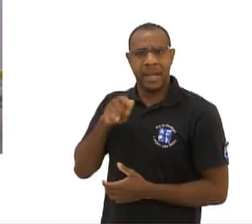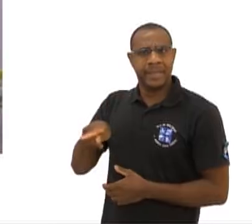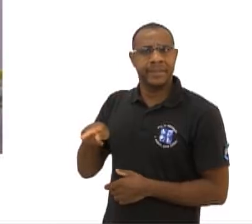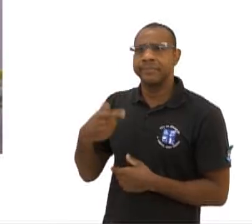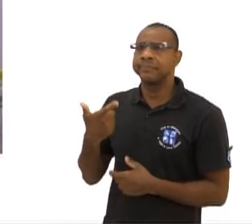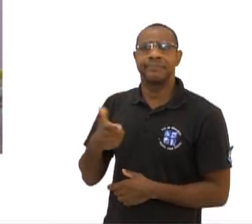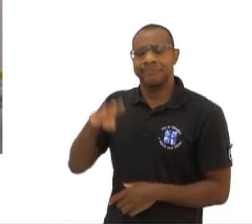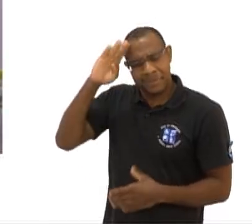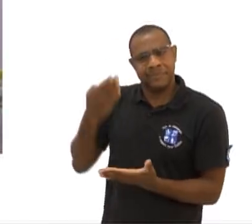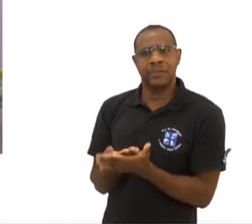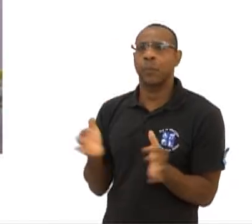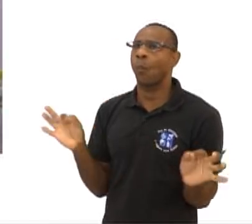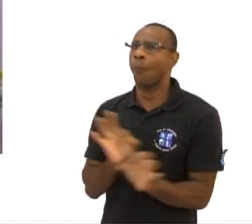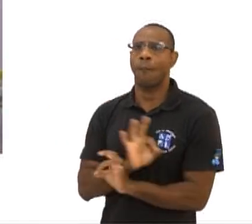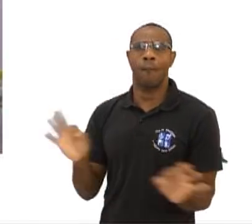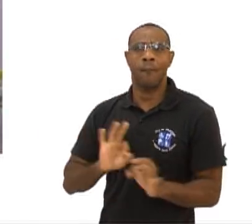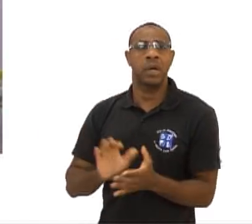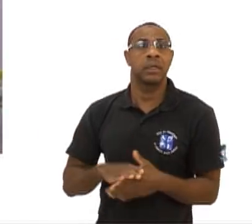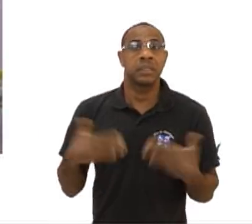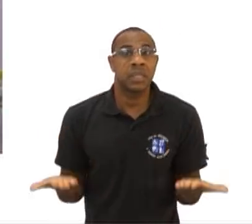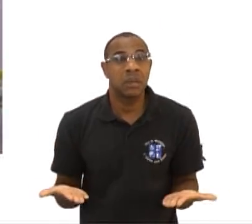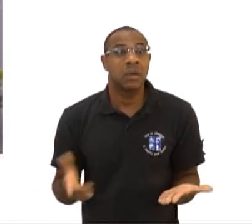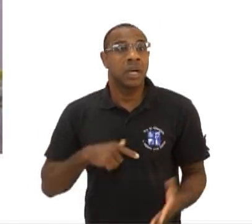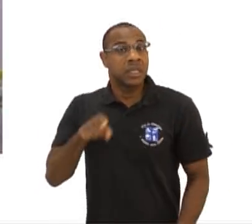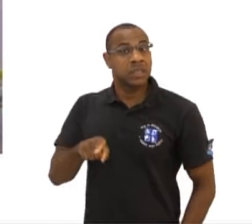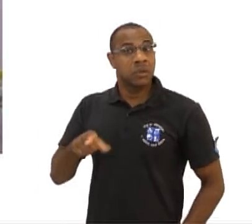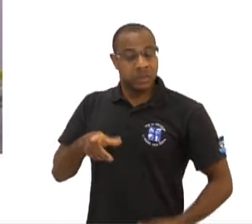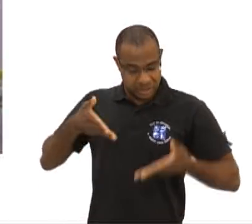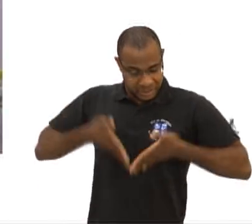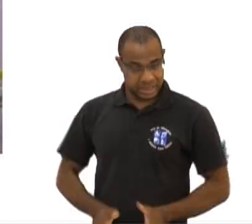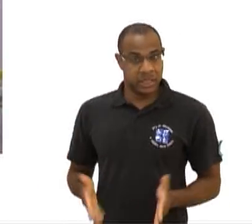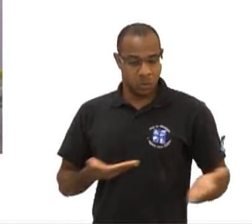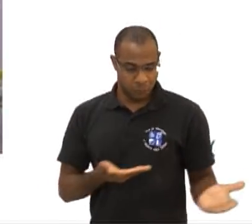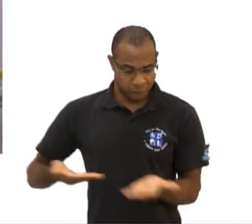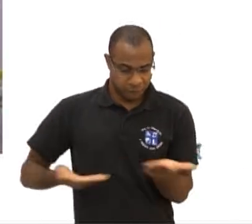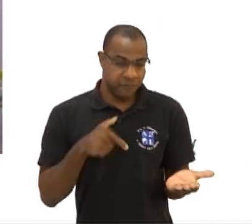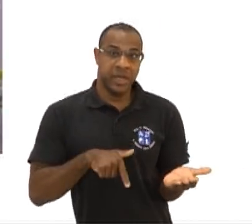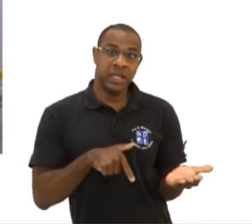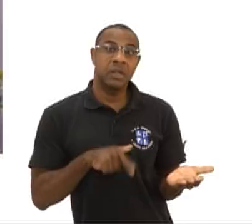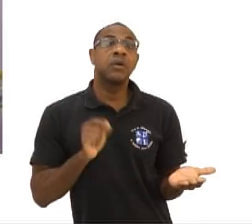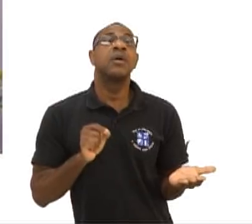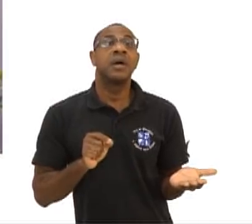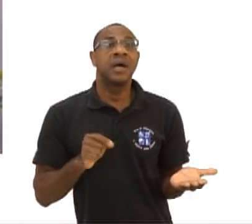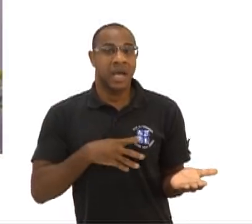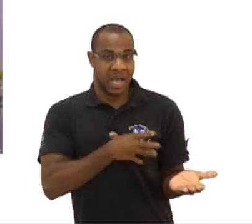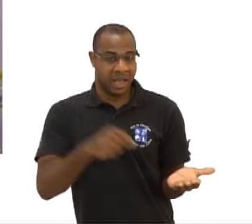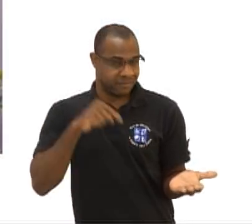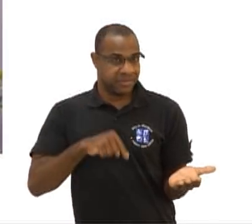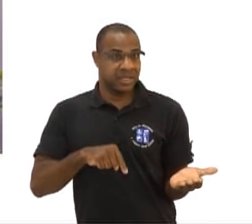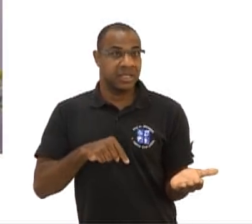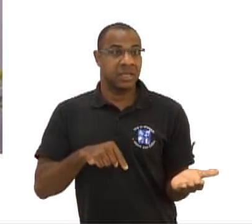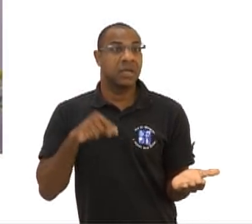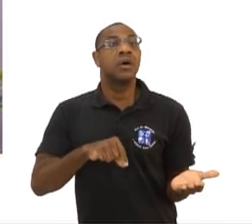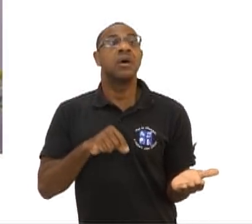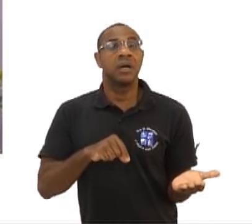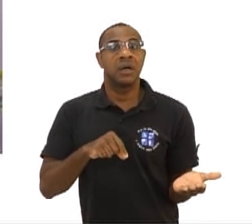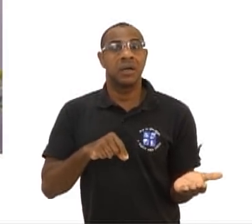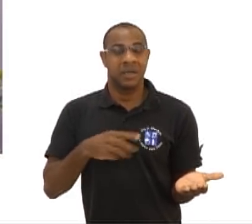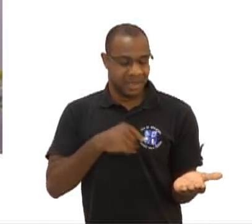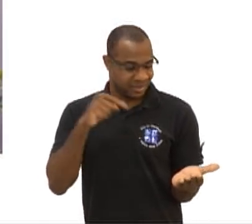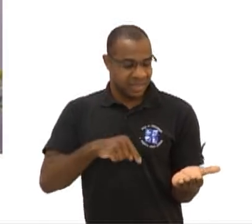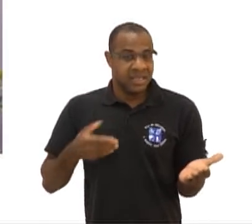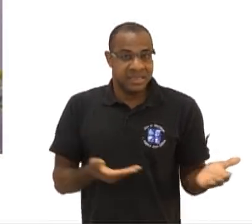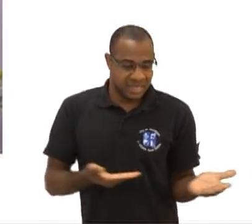ficou muito irritado. Mas, quando nasceu o filho, a filha da filha do